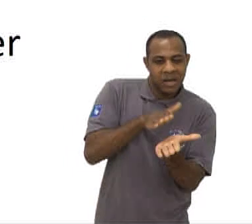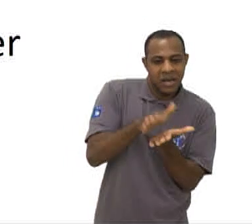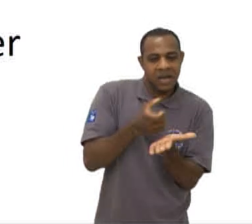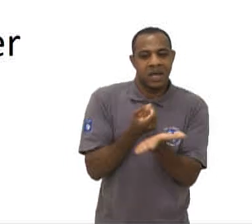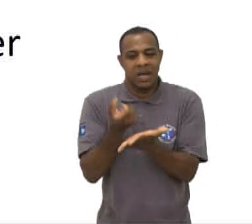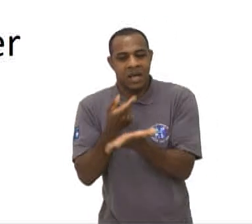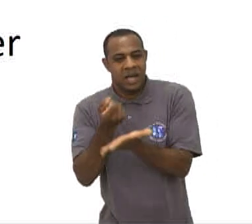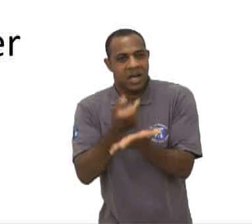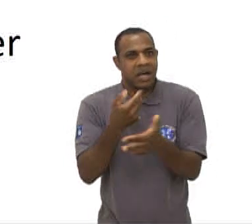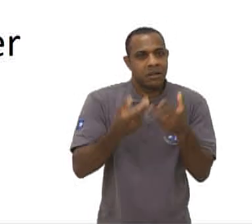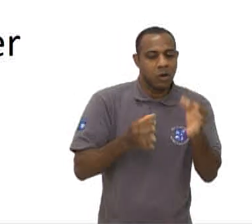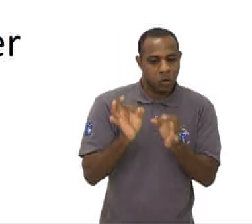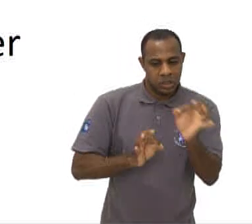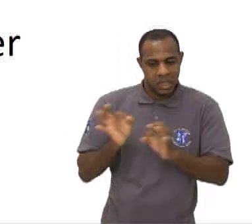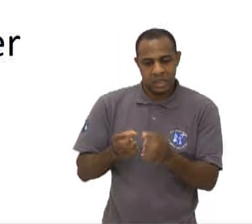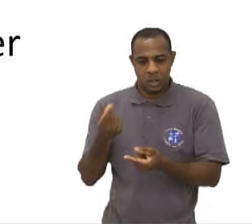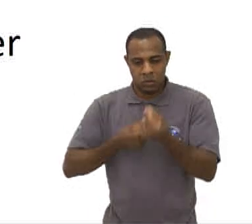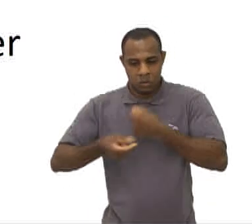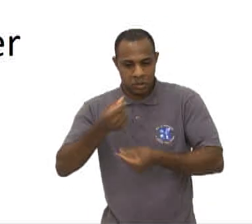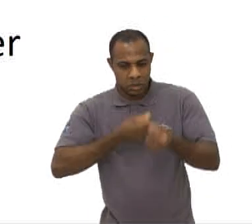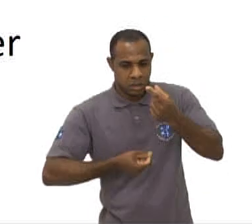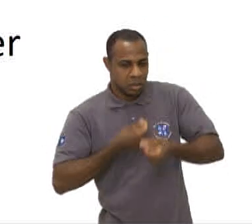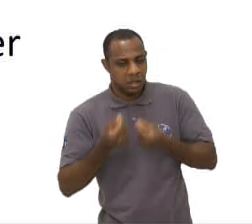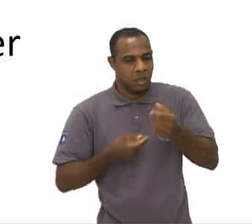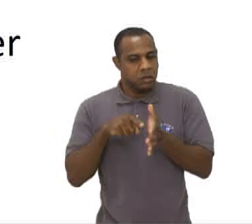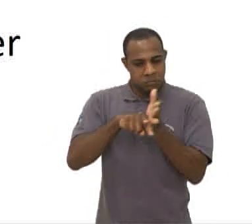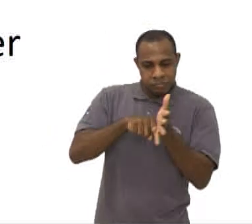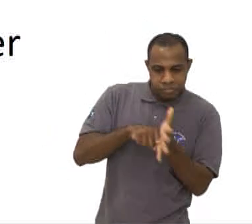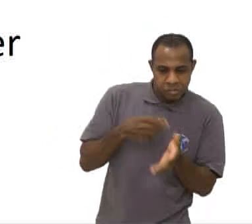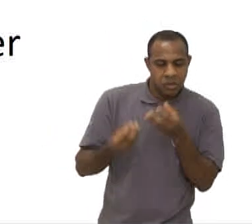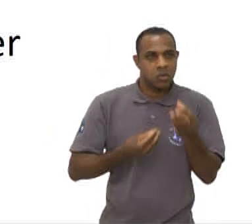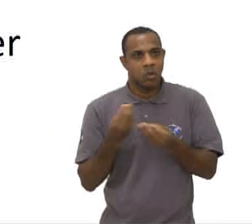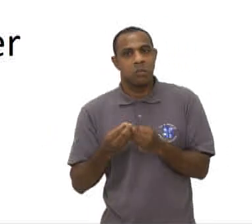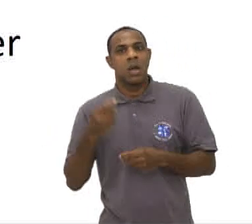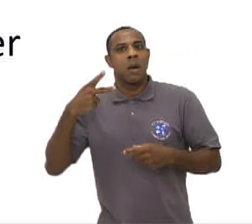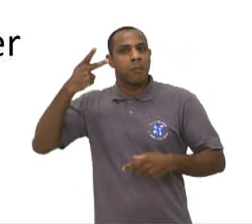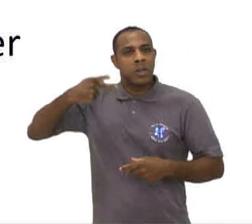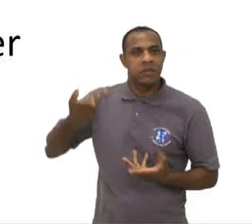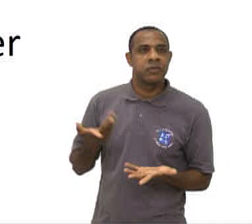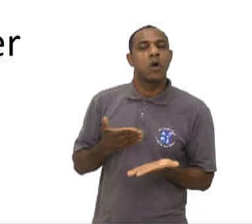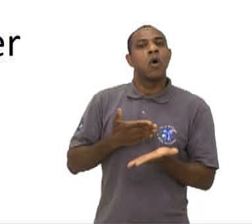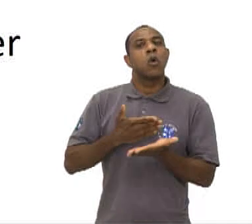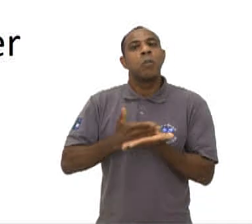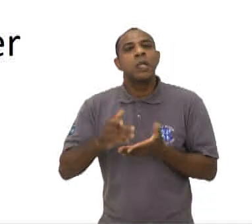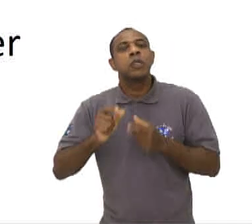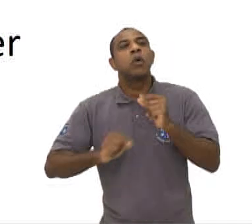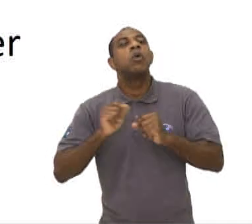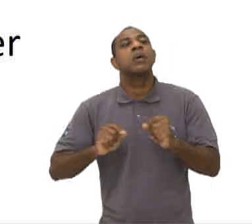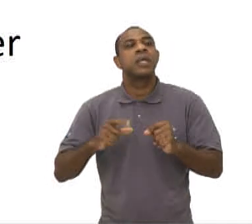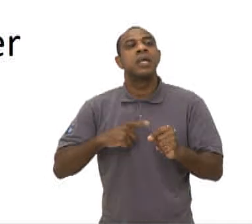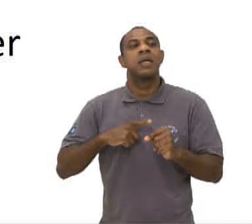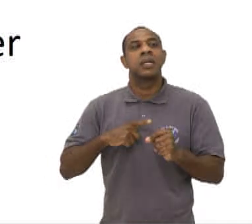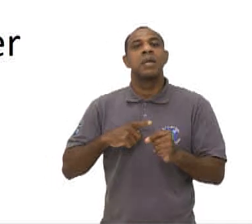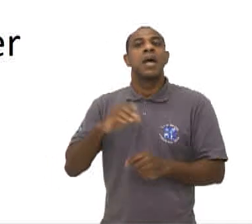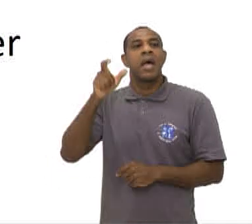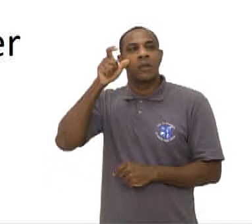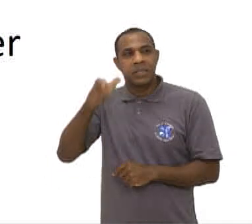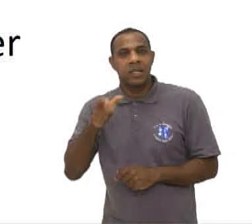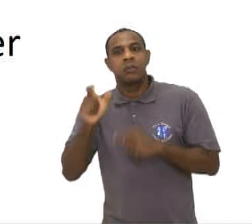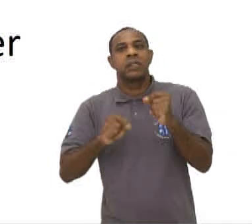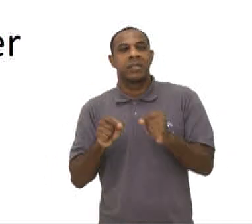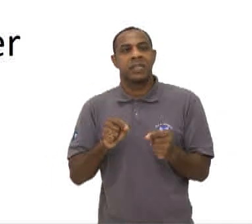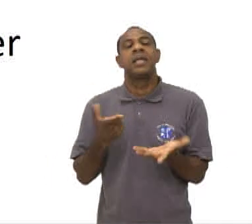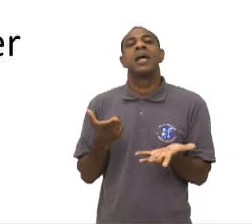de organização da economia, da ciência e da política passaram a ser definidos pelo interesse da